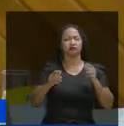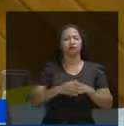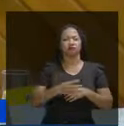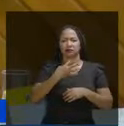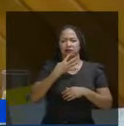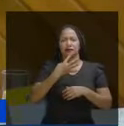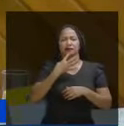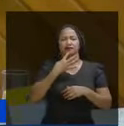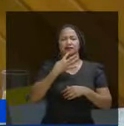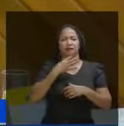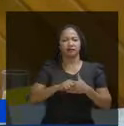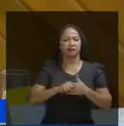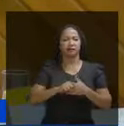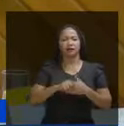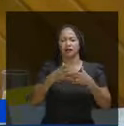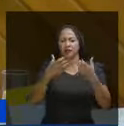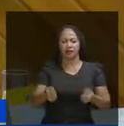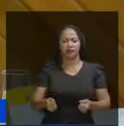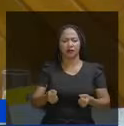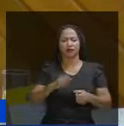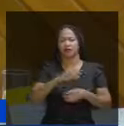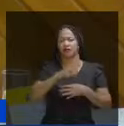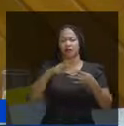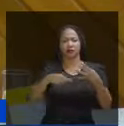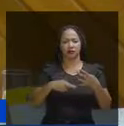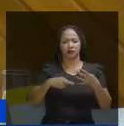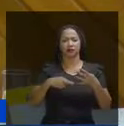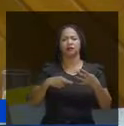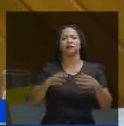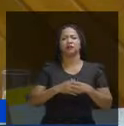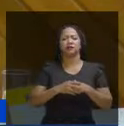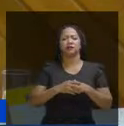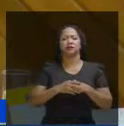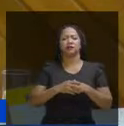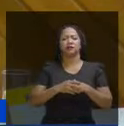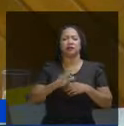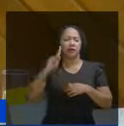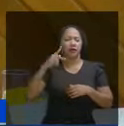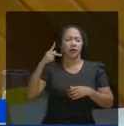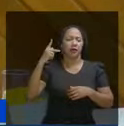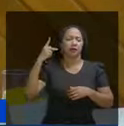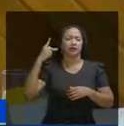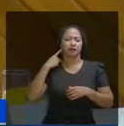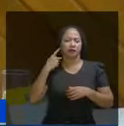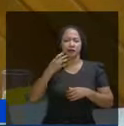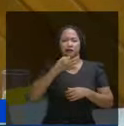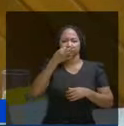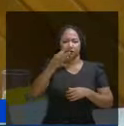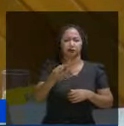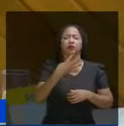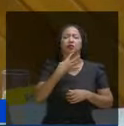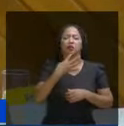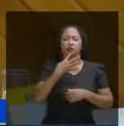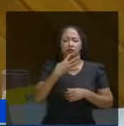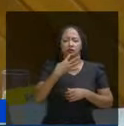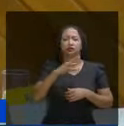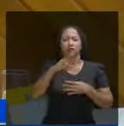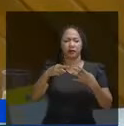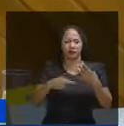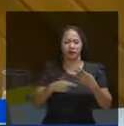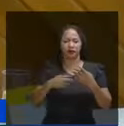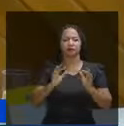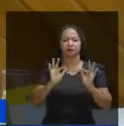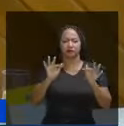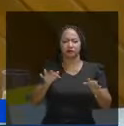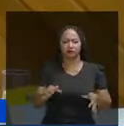pelo conhecimento e não provimento do recurso. A Procuradoria Regional Eleitoral se manifestou pelo conhecimento e provimento do recurso